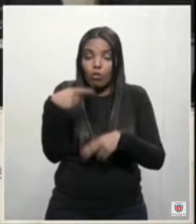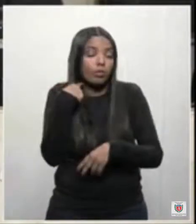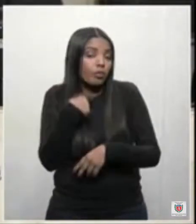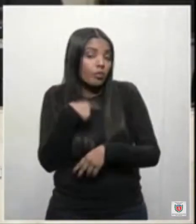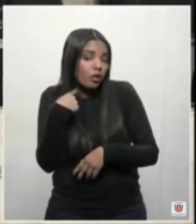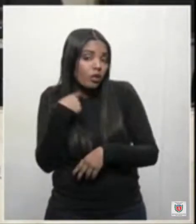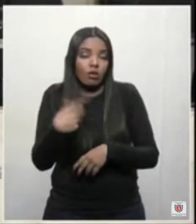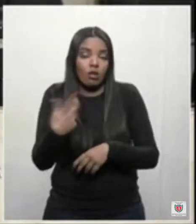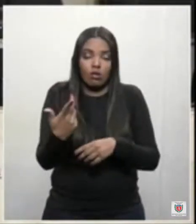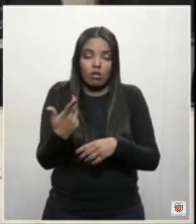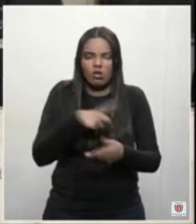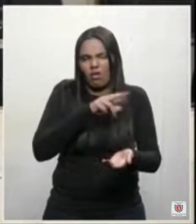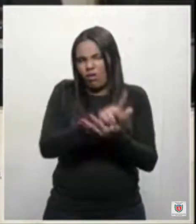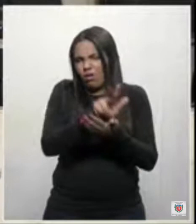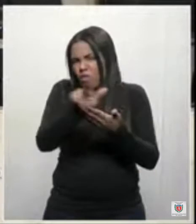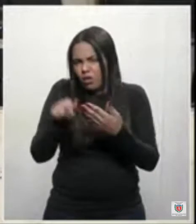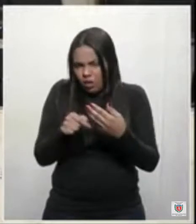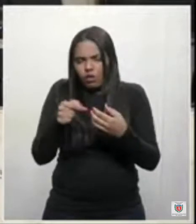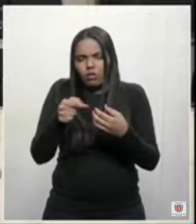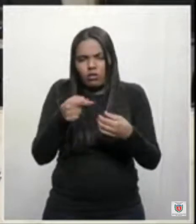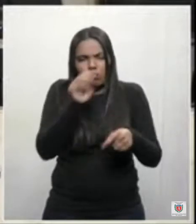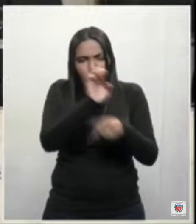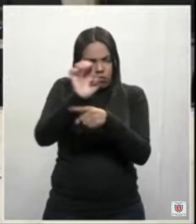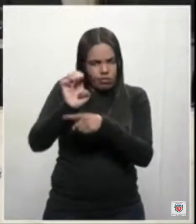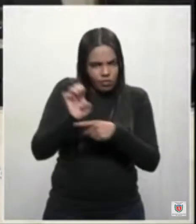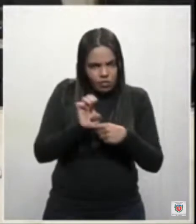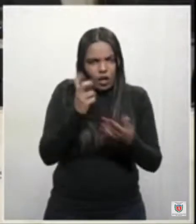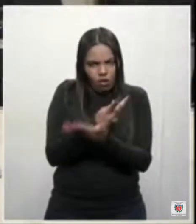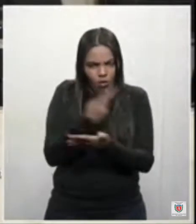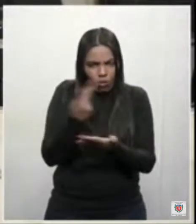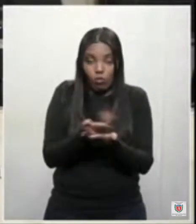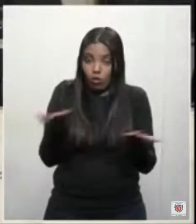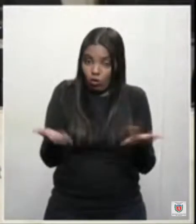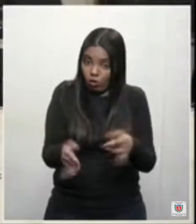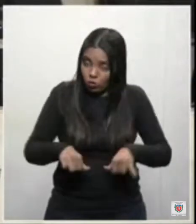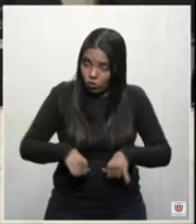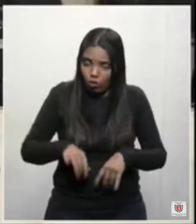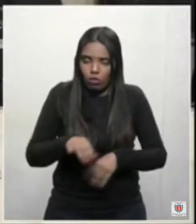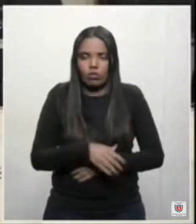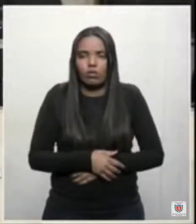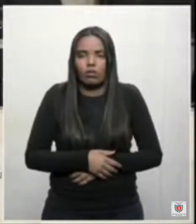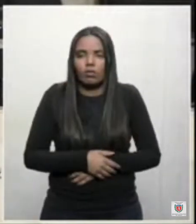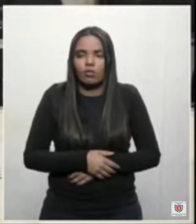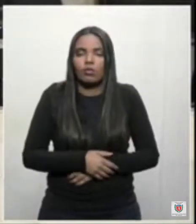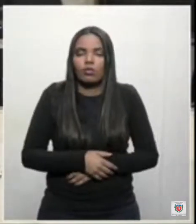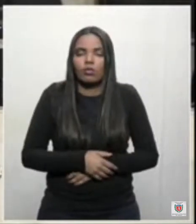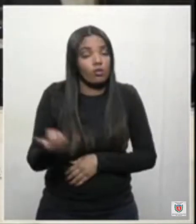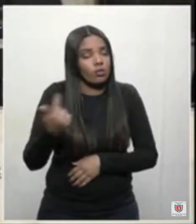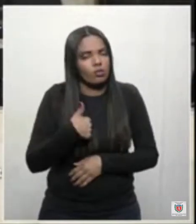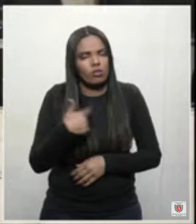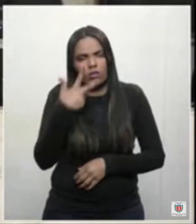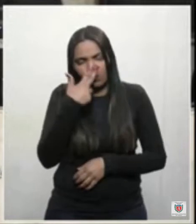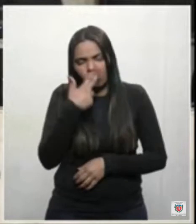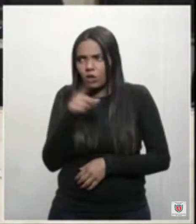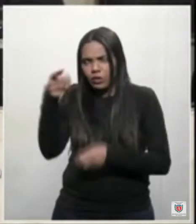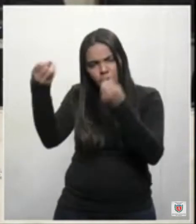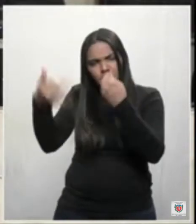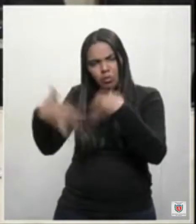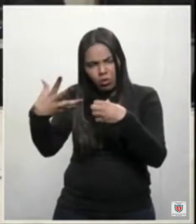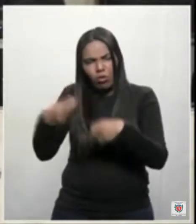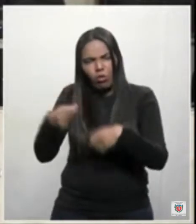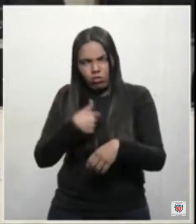Gerais e outros estados da União que foram por um caminho diverso. Eu acho que o seu debate ele é